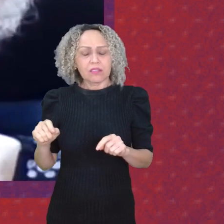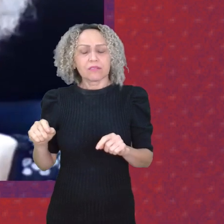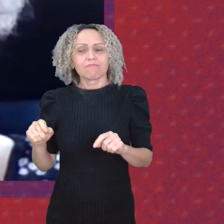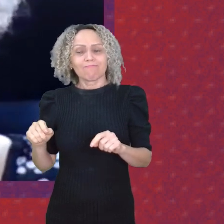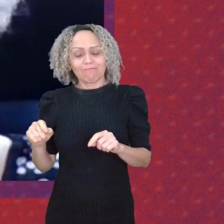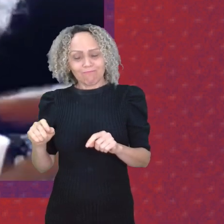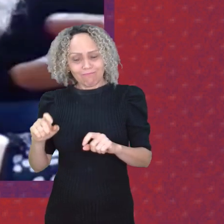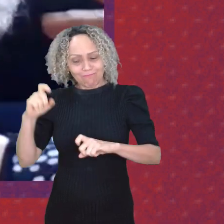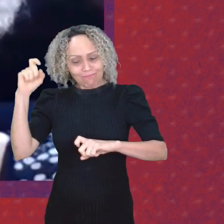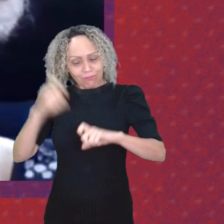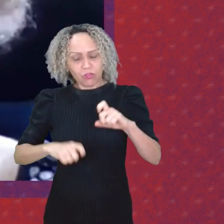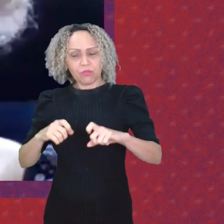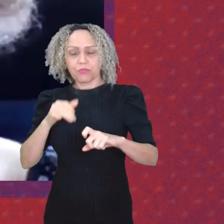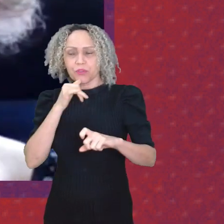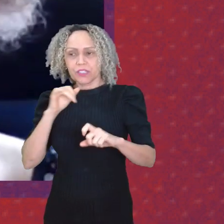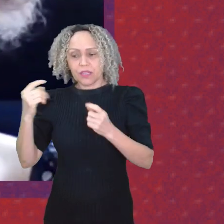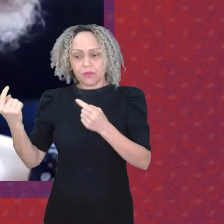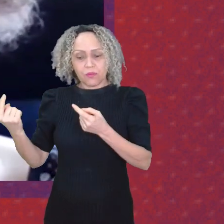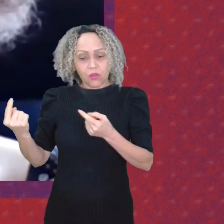ela aumenta de